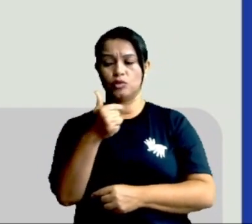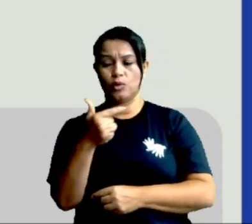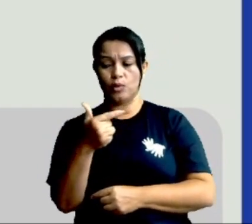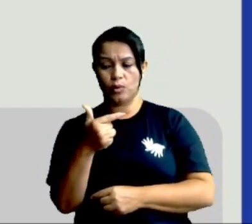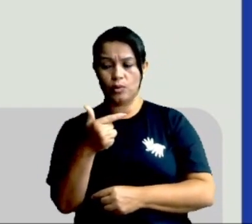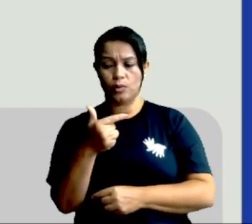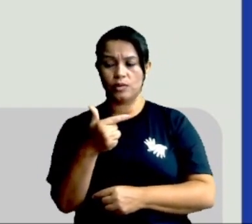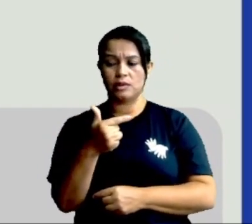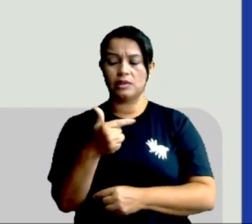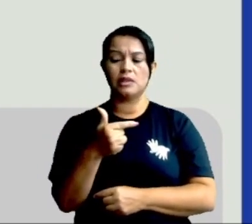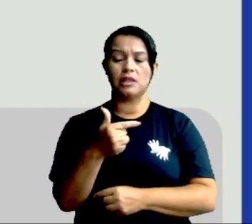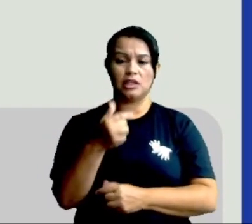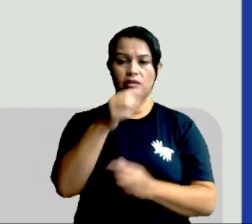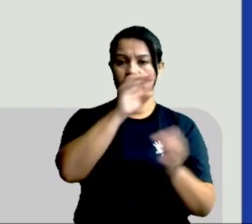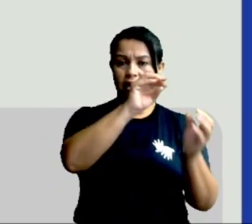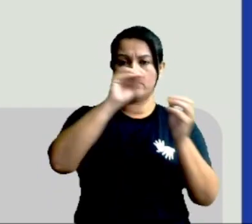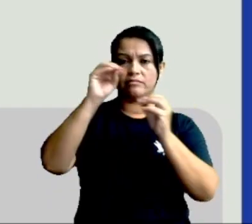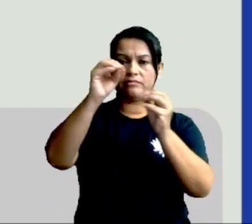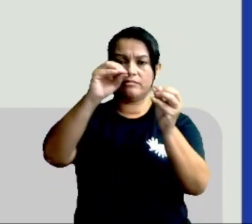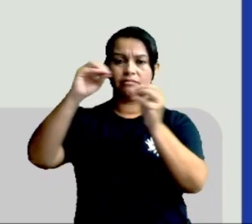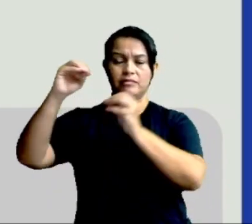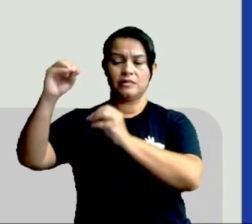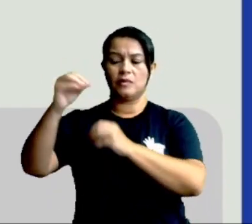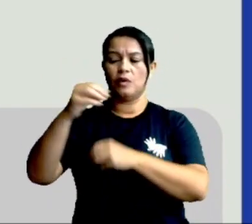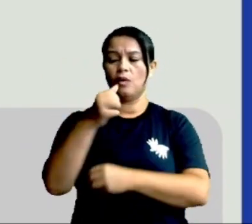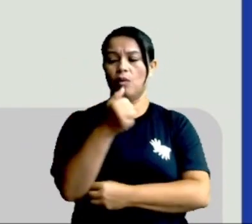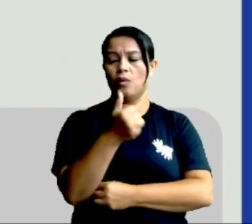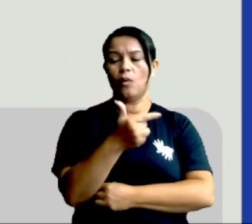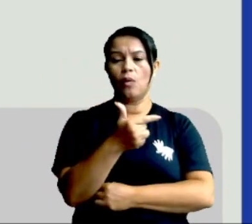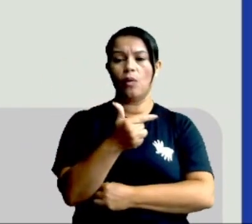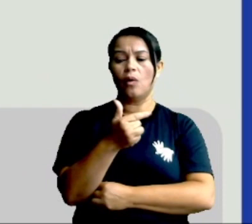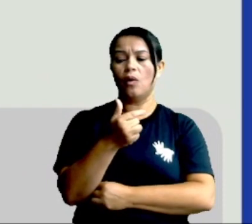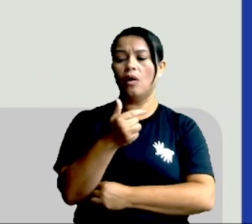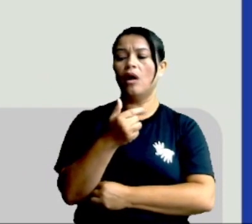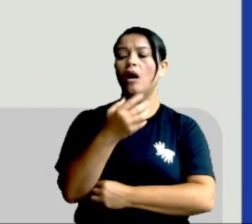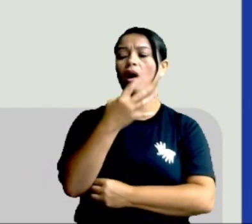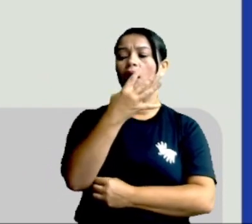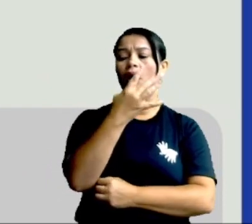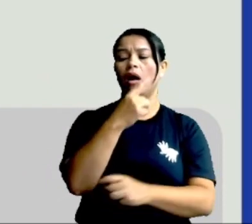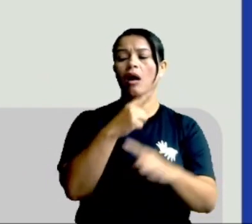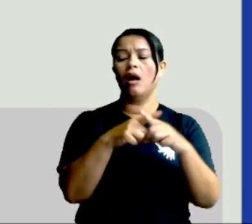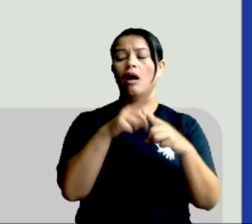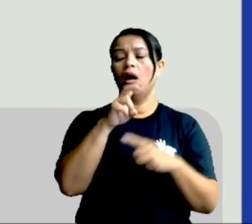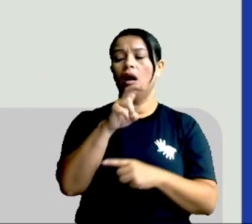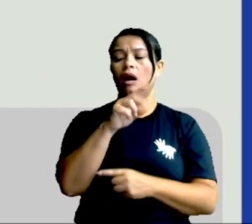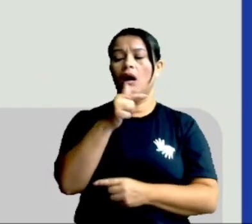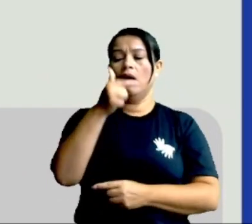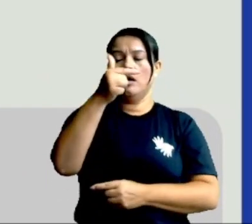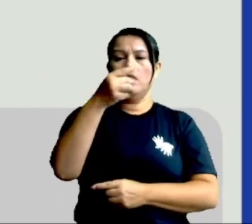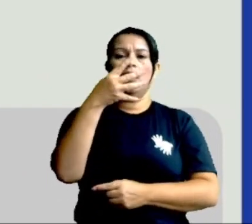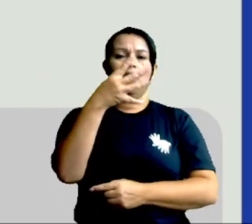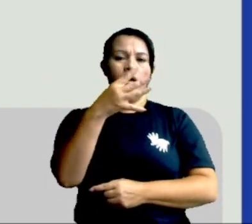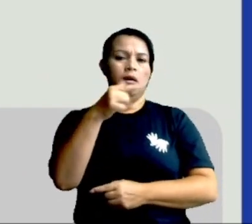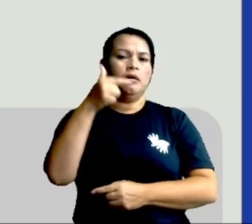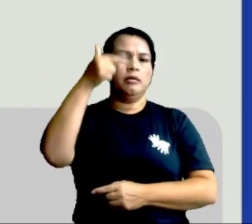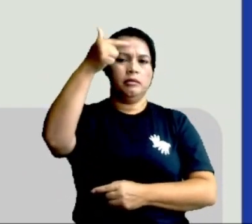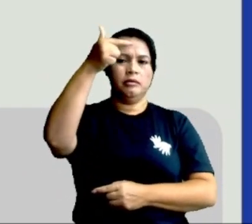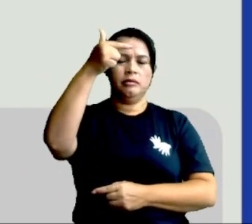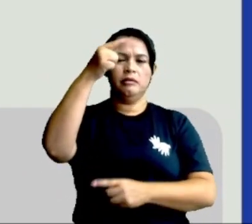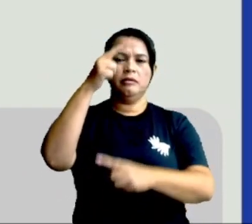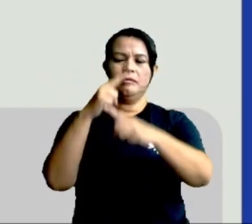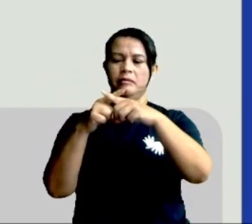expoente vai acompanhar os meus dois produtos, ó. 4 vezes 5 elevado a 2. Então, eu vou ter, ó, 4 elevado a